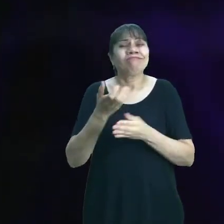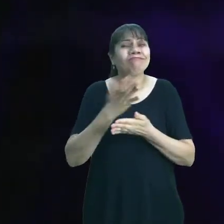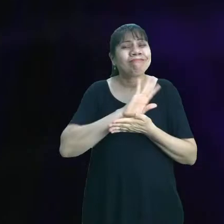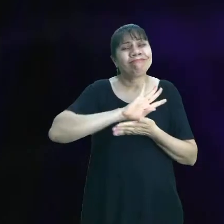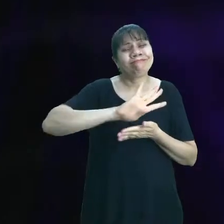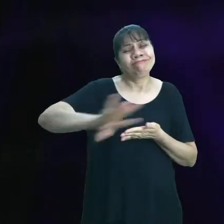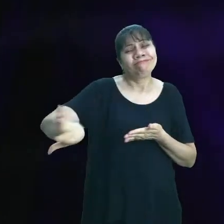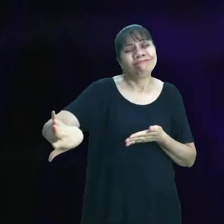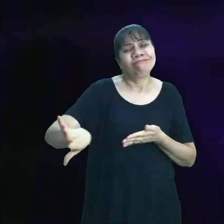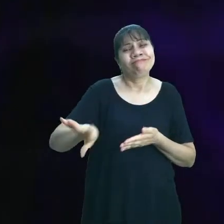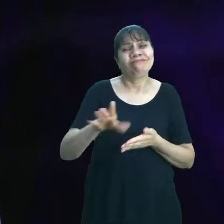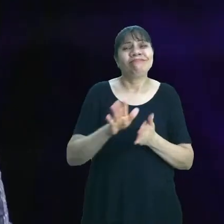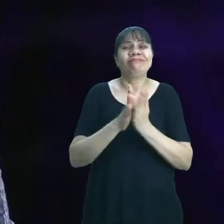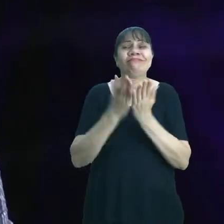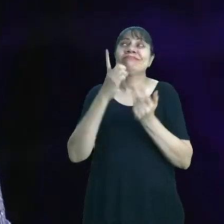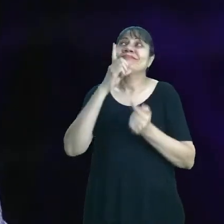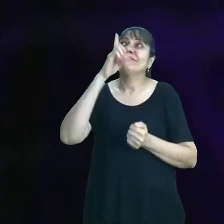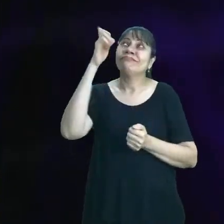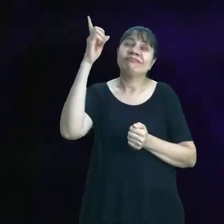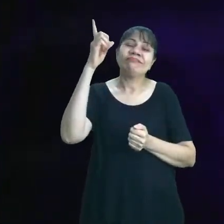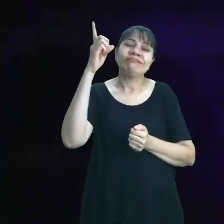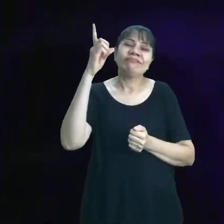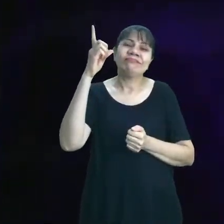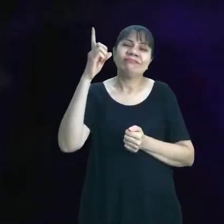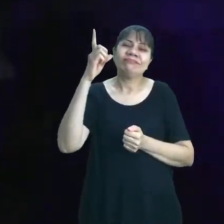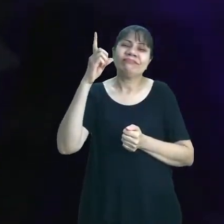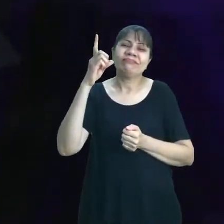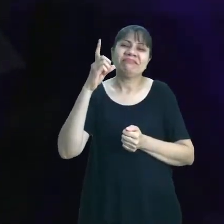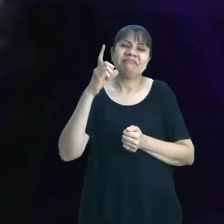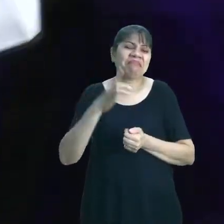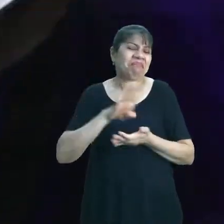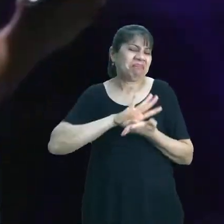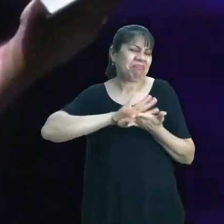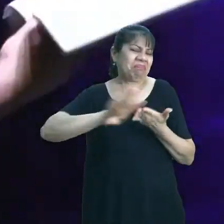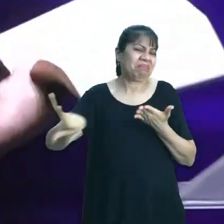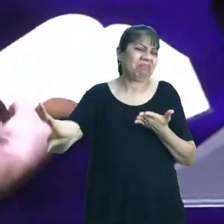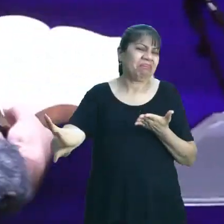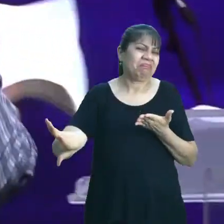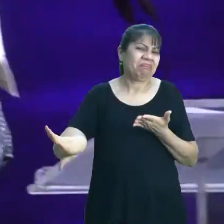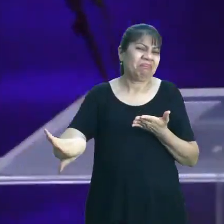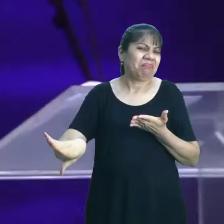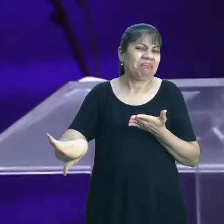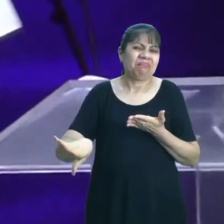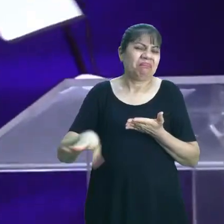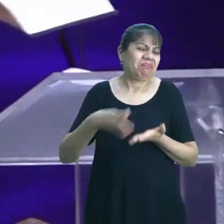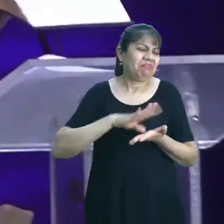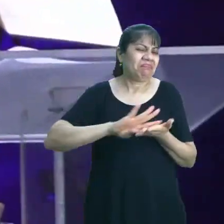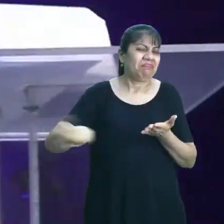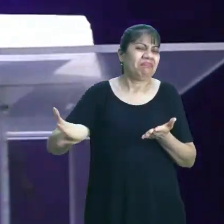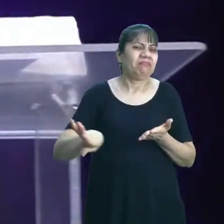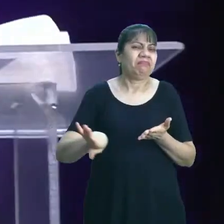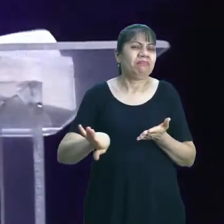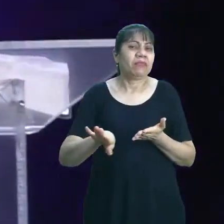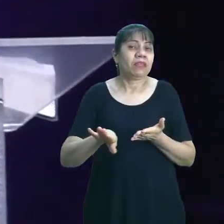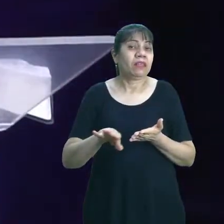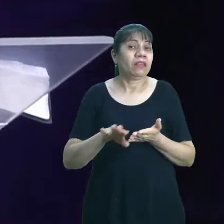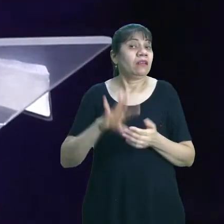na palavra. É careta. É quadrado. Olha o resultado.